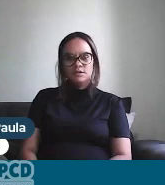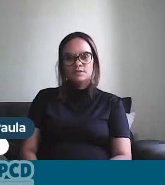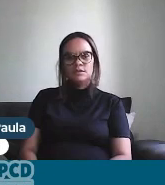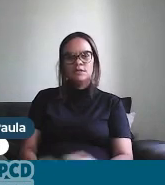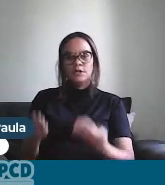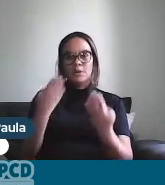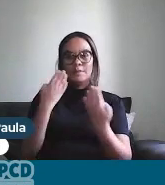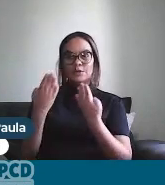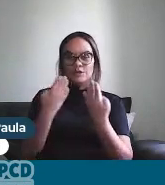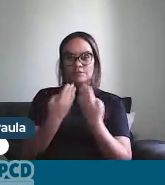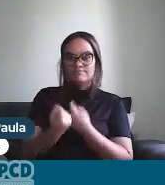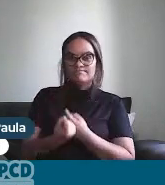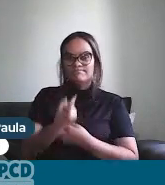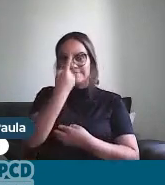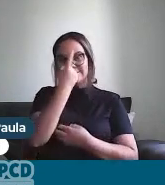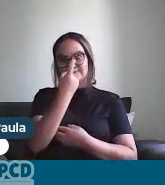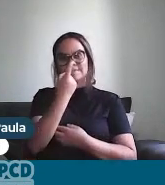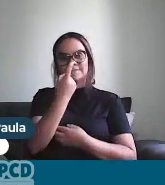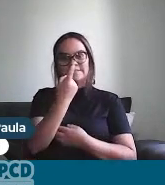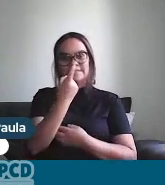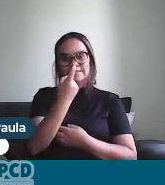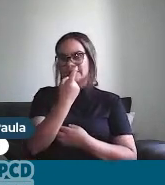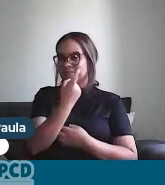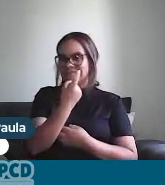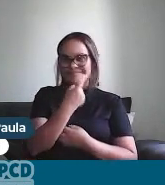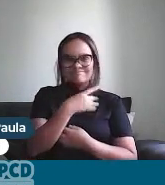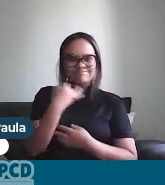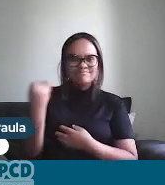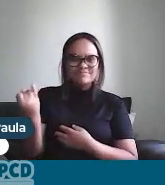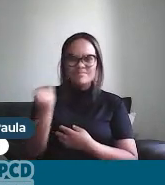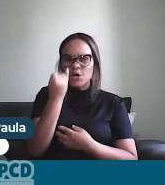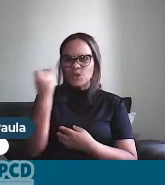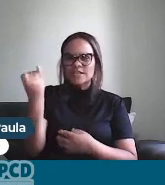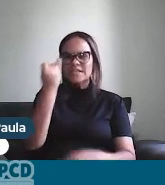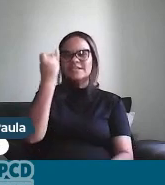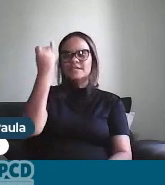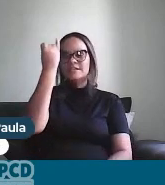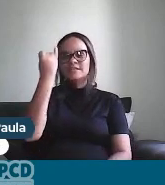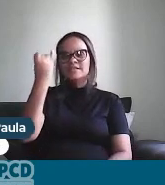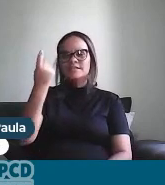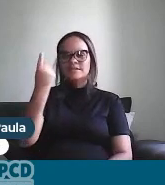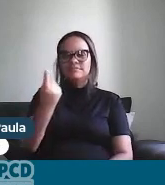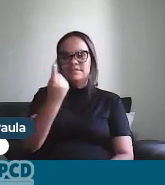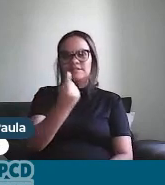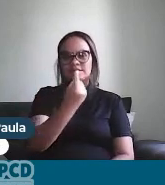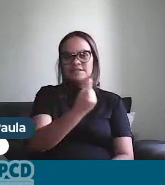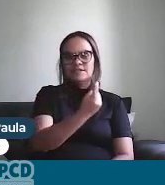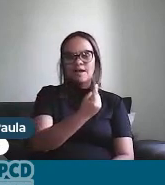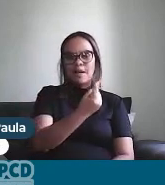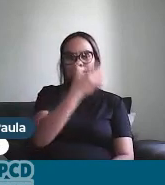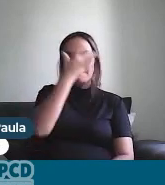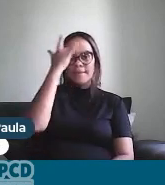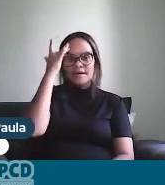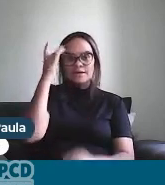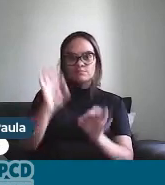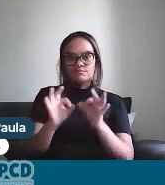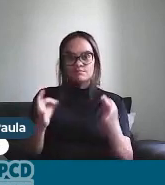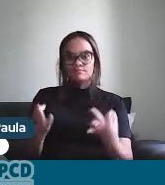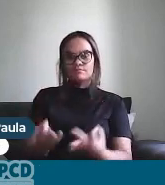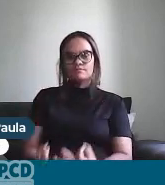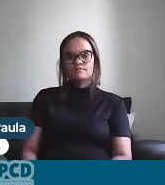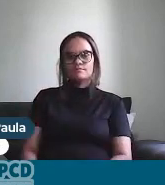psicoterapia individual, que eu acho muito bacana, porque cada indivíduo